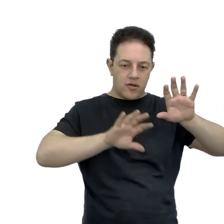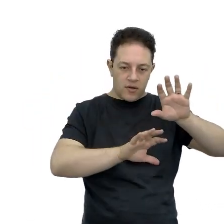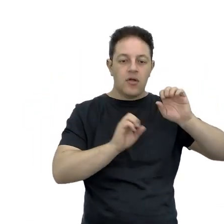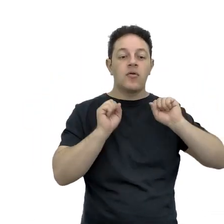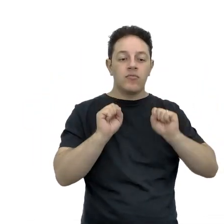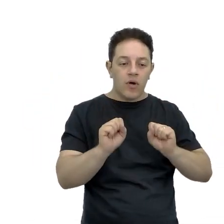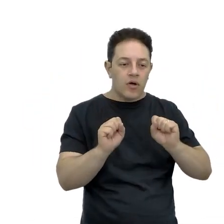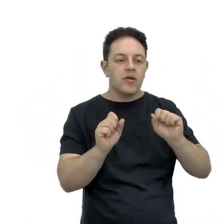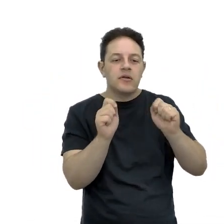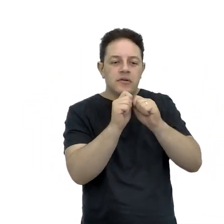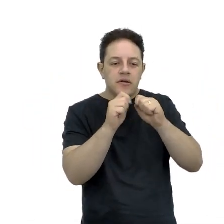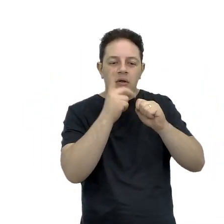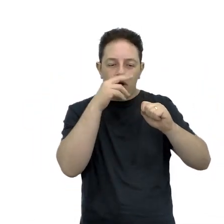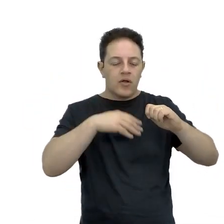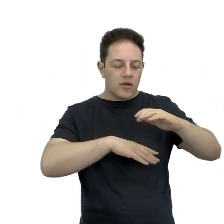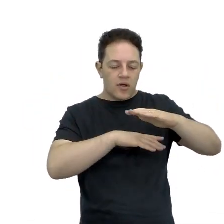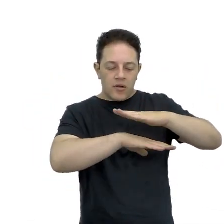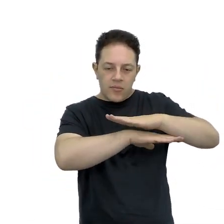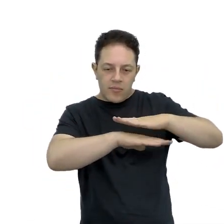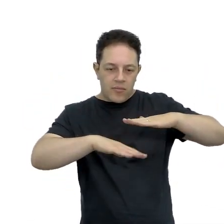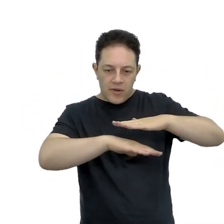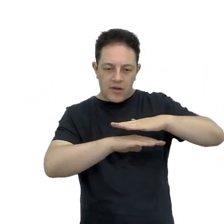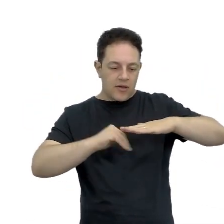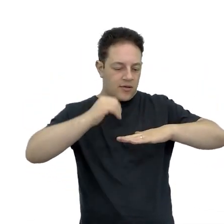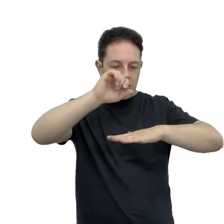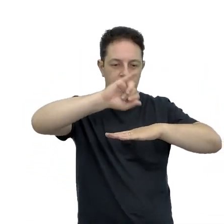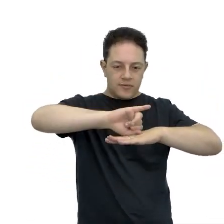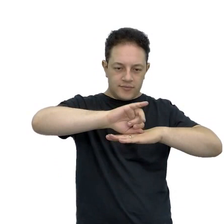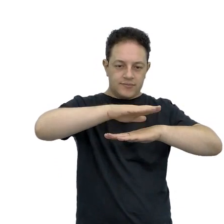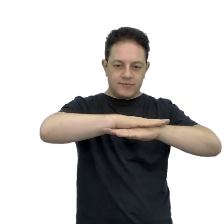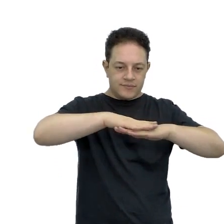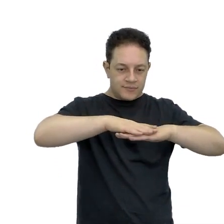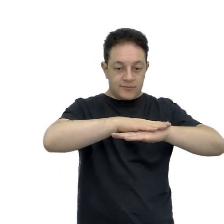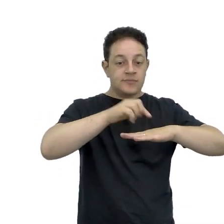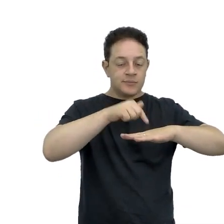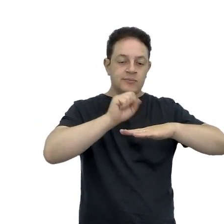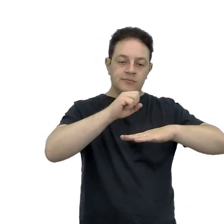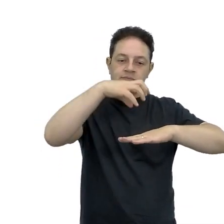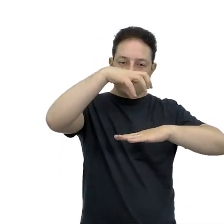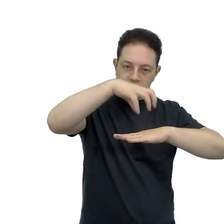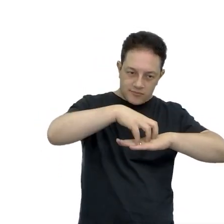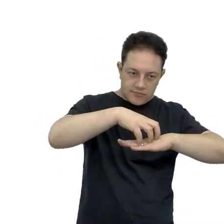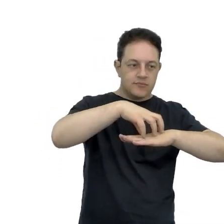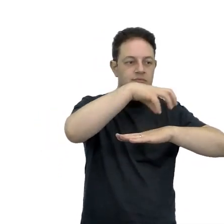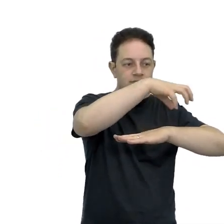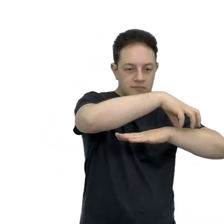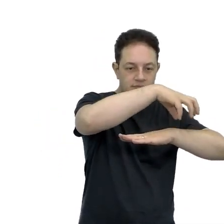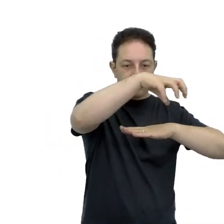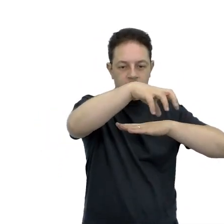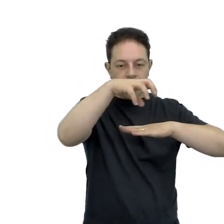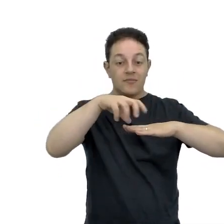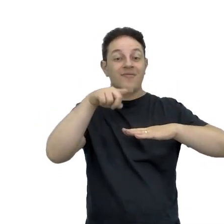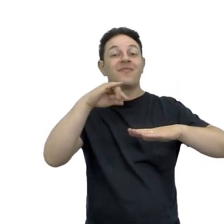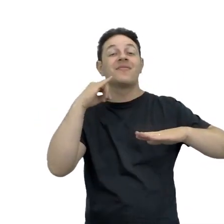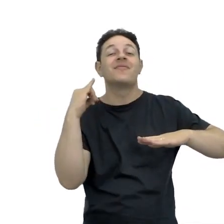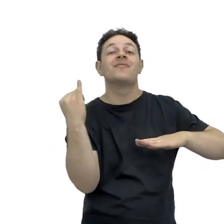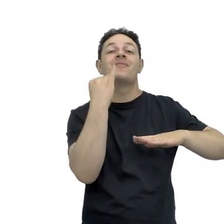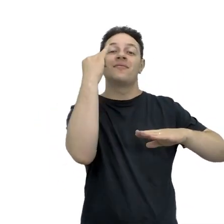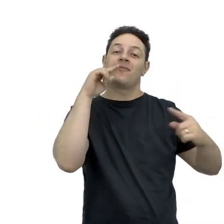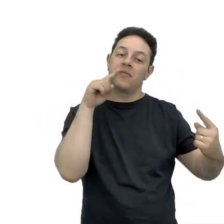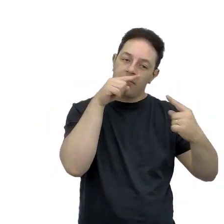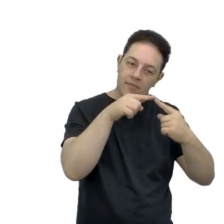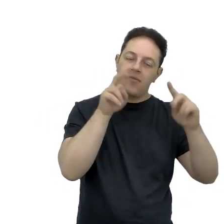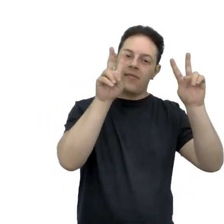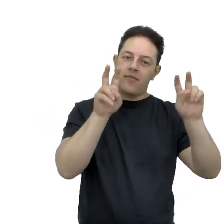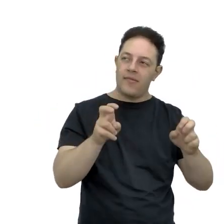a formar uma base, ele vai ter uma base para colocar objetos relevantes ao tema.